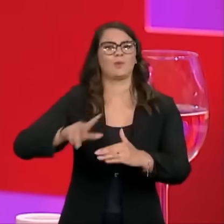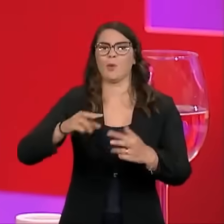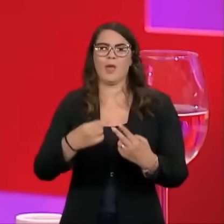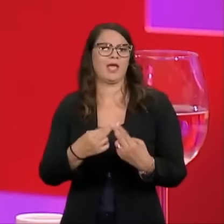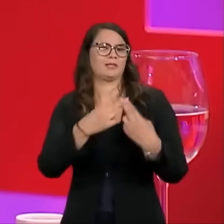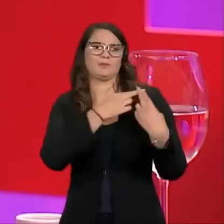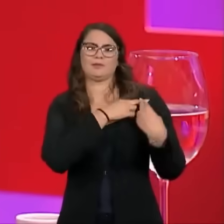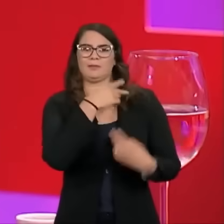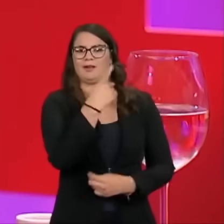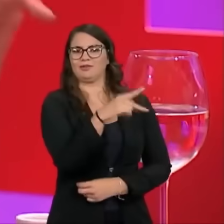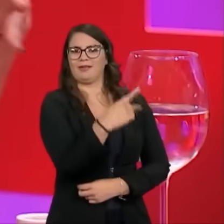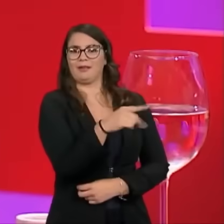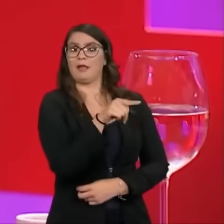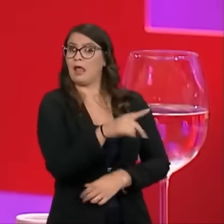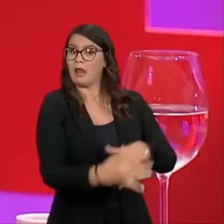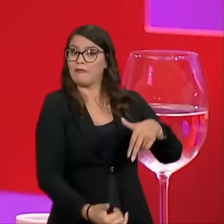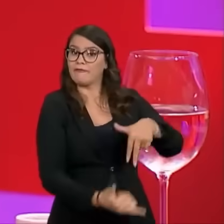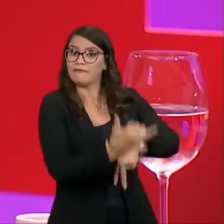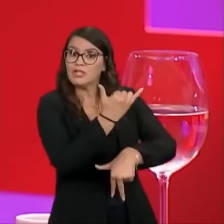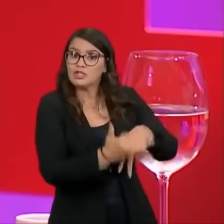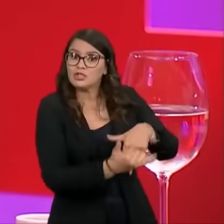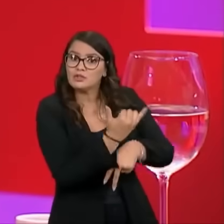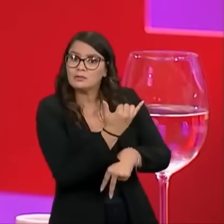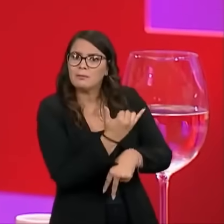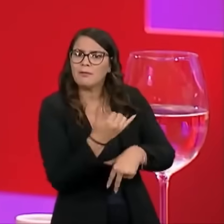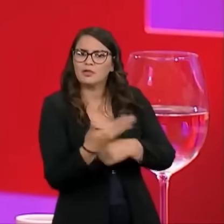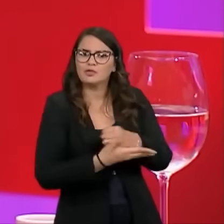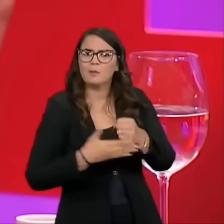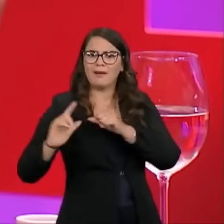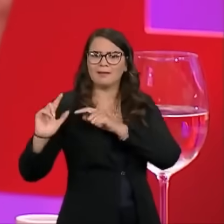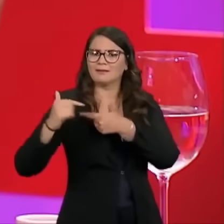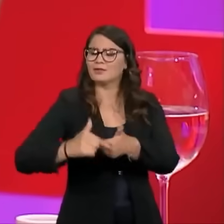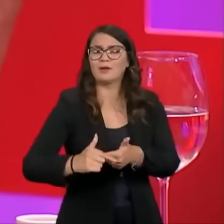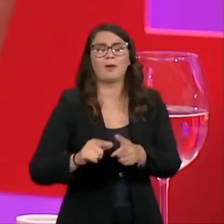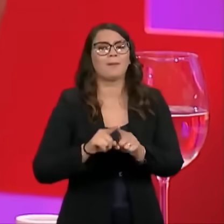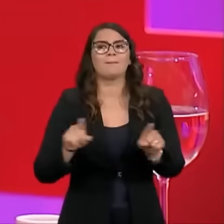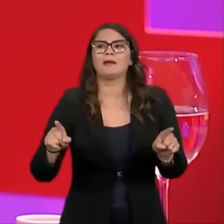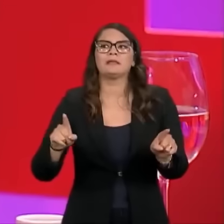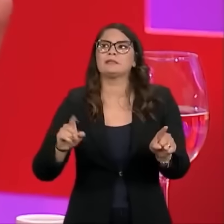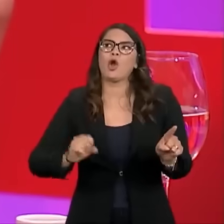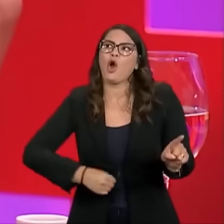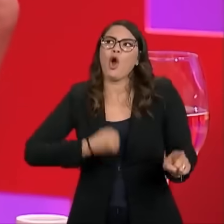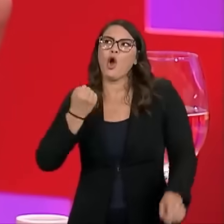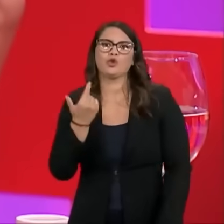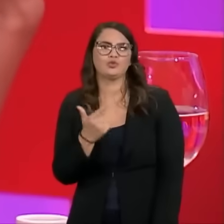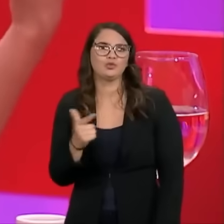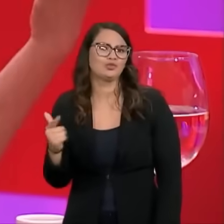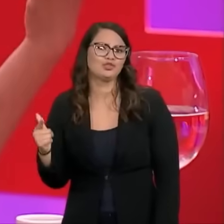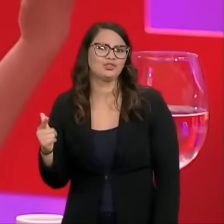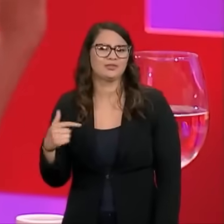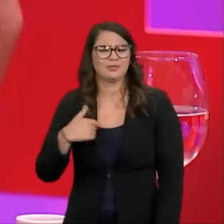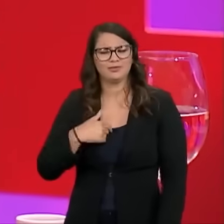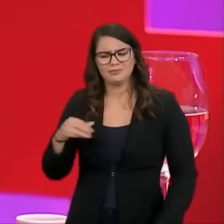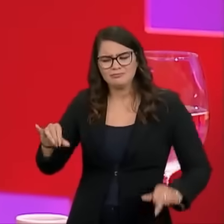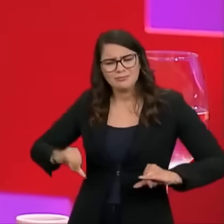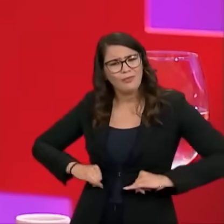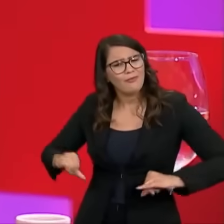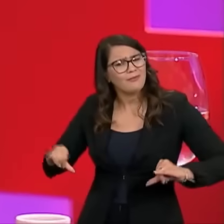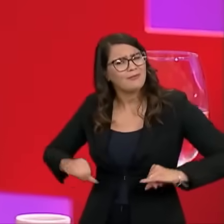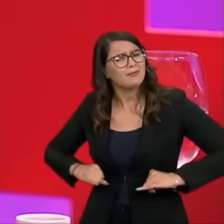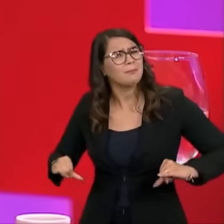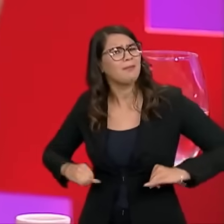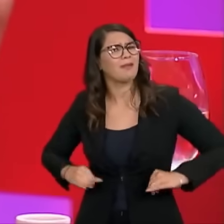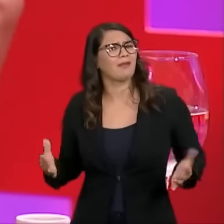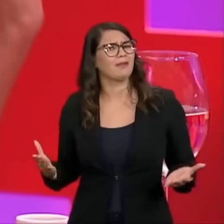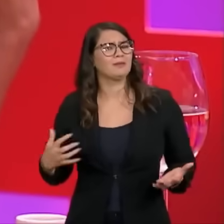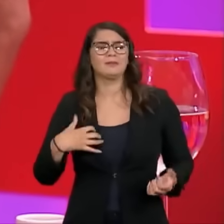responsabilidade dela que ela era vítima de uma cooptação fundamentalista mas eu não tinha ódio eu tinha muito mais dor eu tinha muito